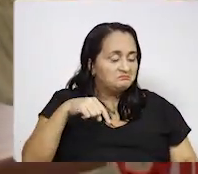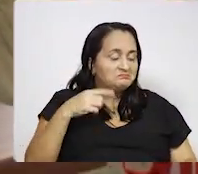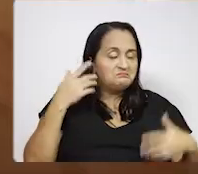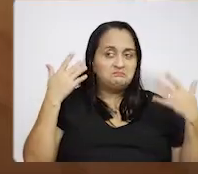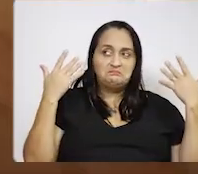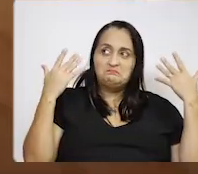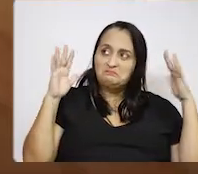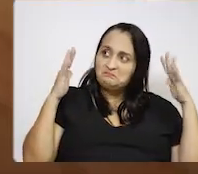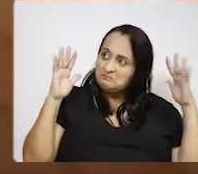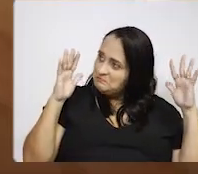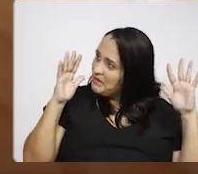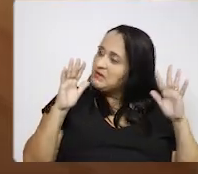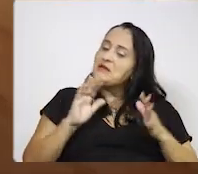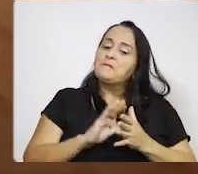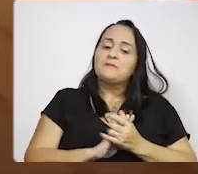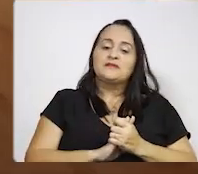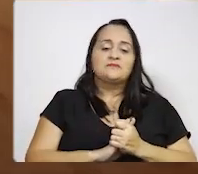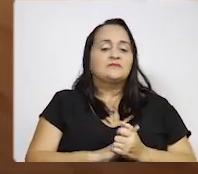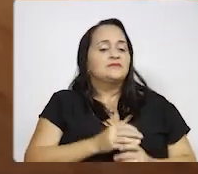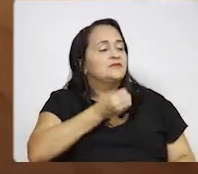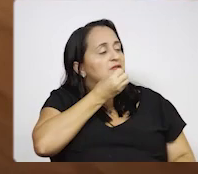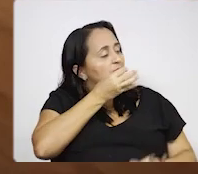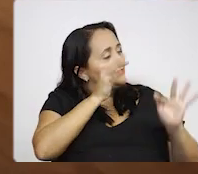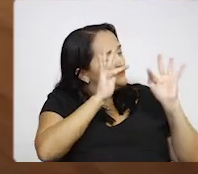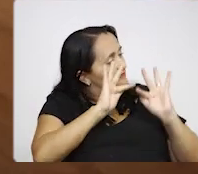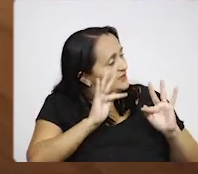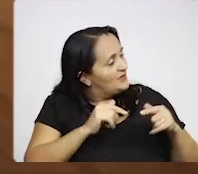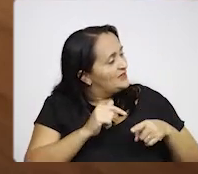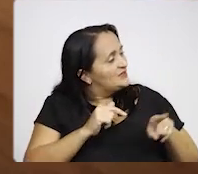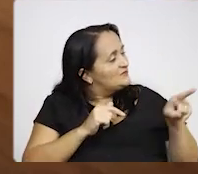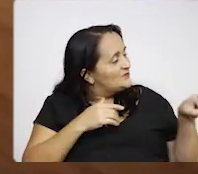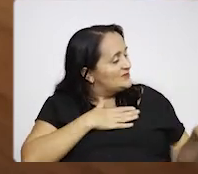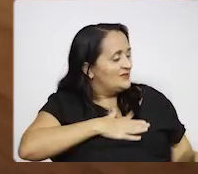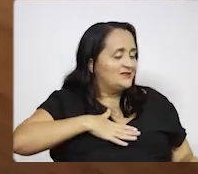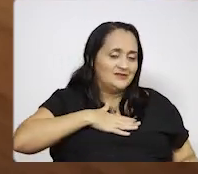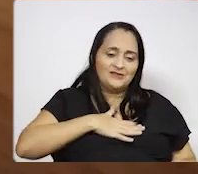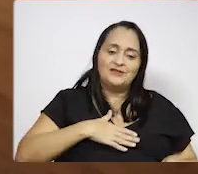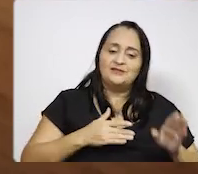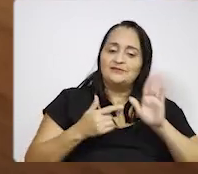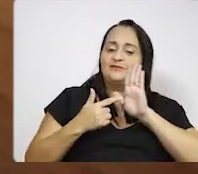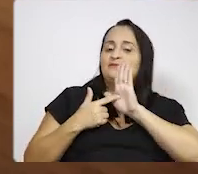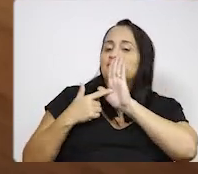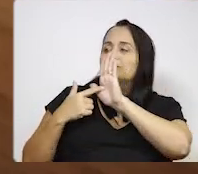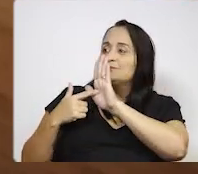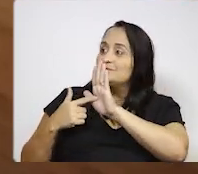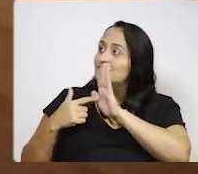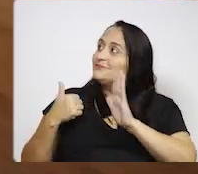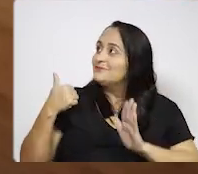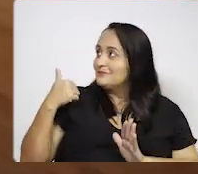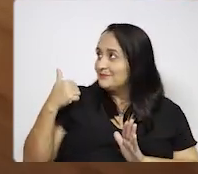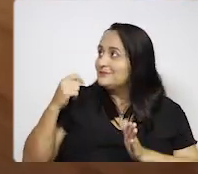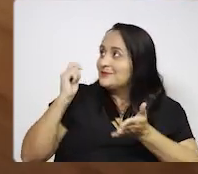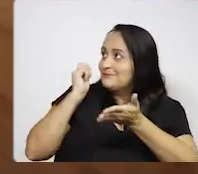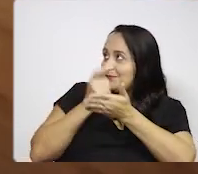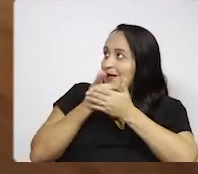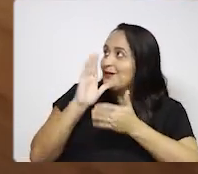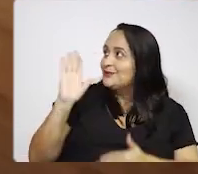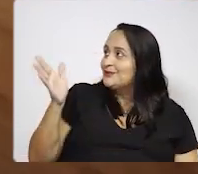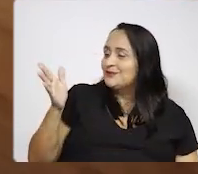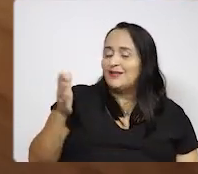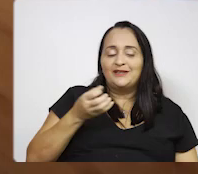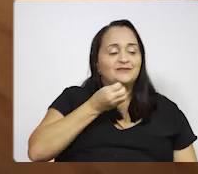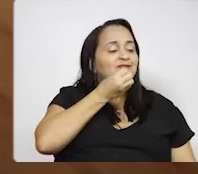parabéns. Obrigado. Bom, aqui, a gente ó. Fica feliz que vocês ficaram satisfeitas. Comprovante. Nossa. Voltem